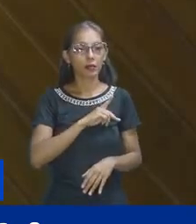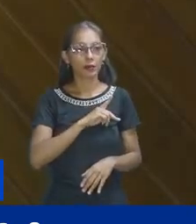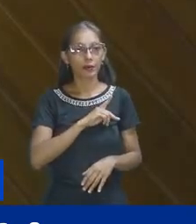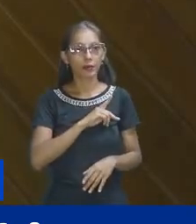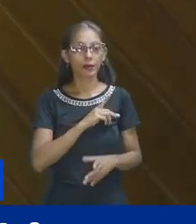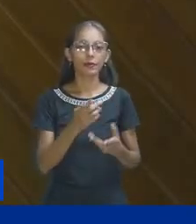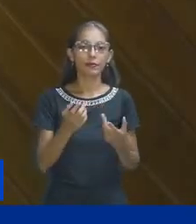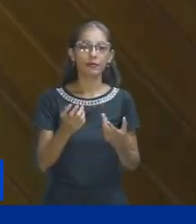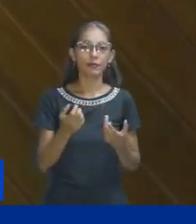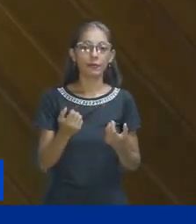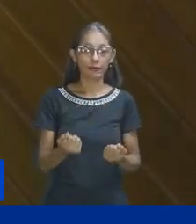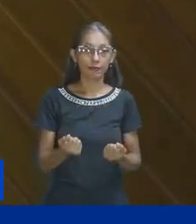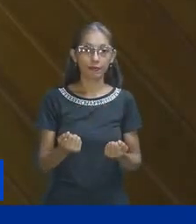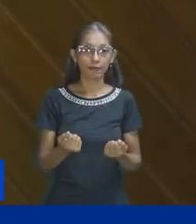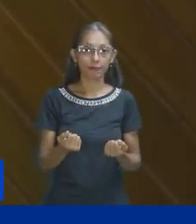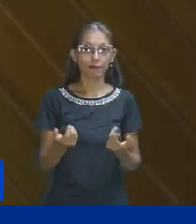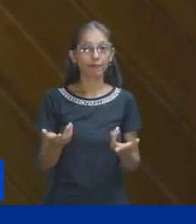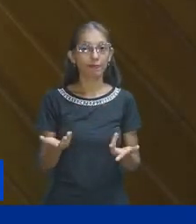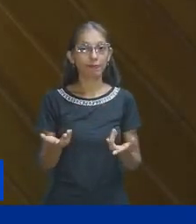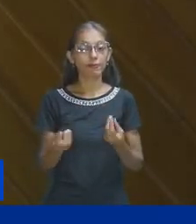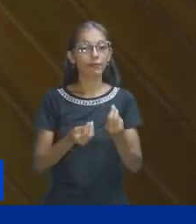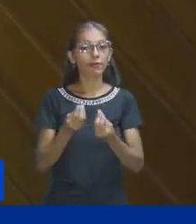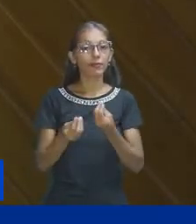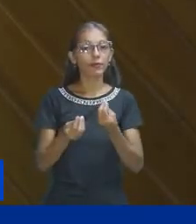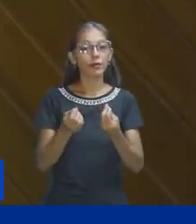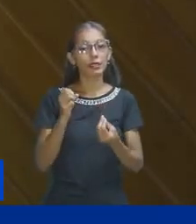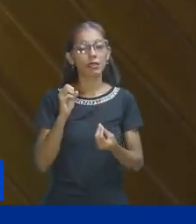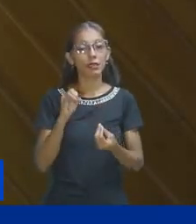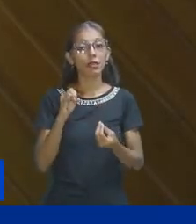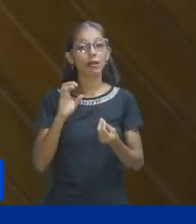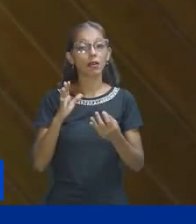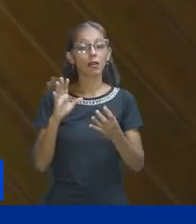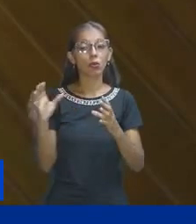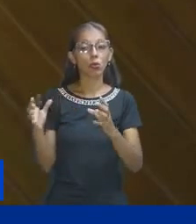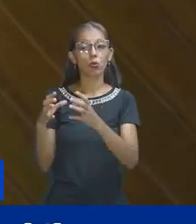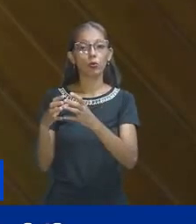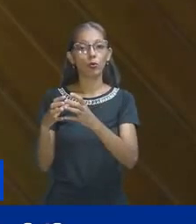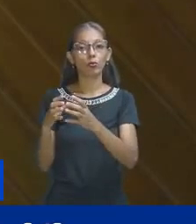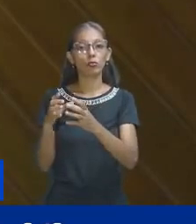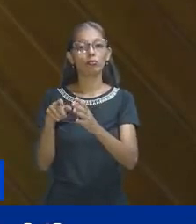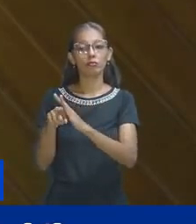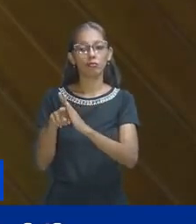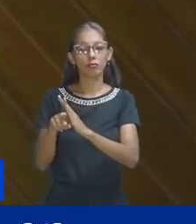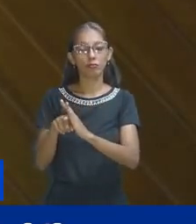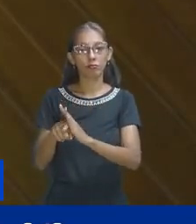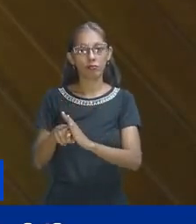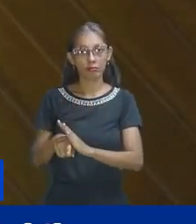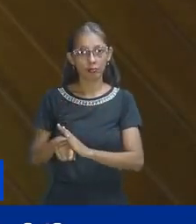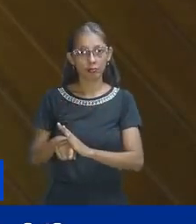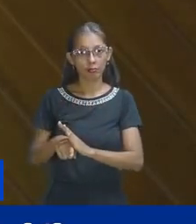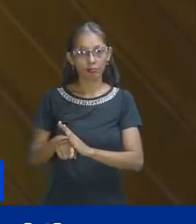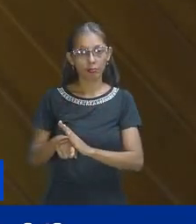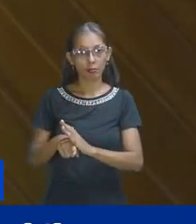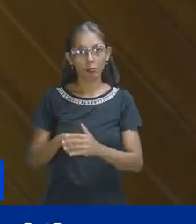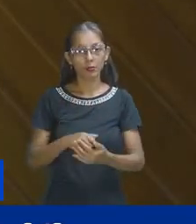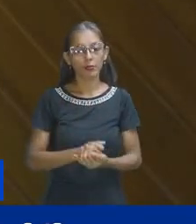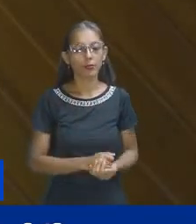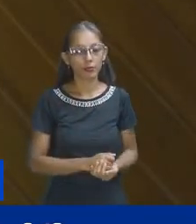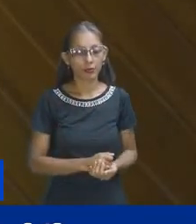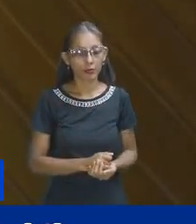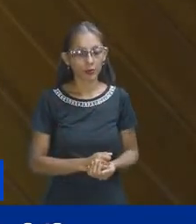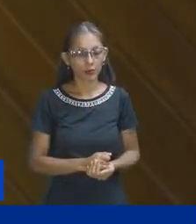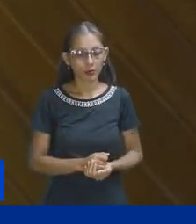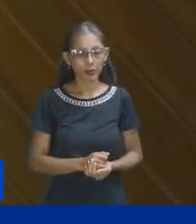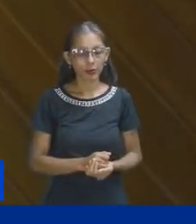ser apreciada. E aí, caso essa Corte entenda, então, que a instrução penal comprovou que o crime